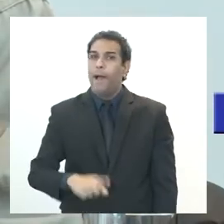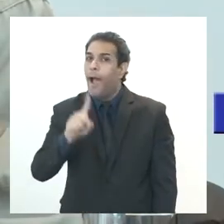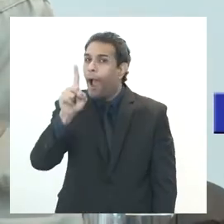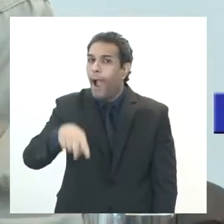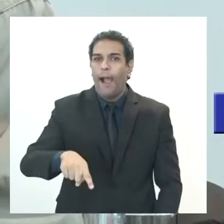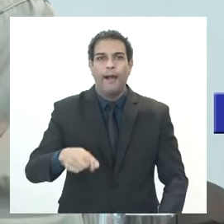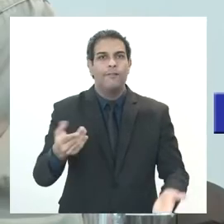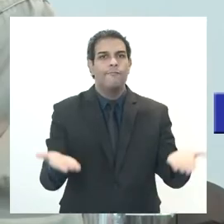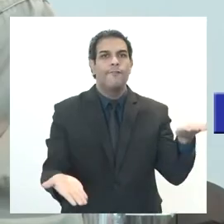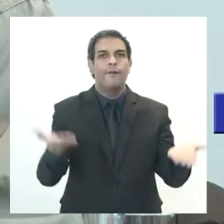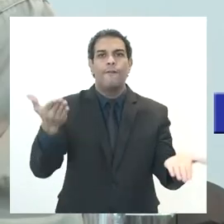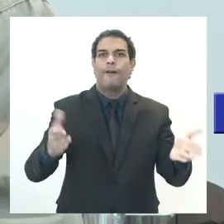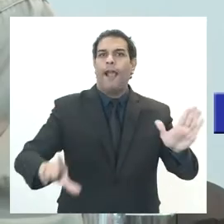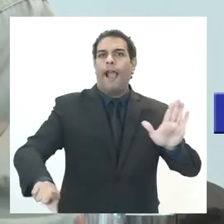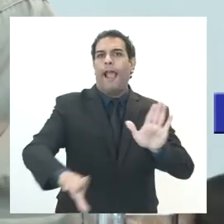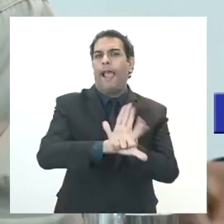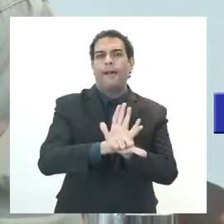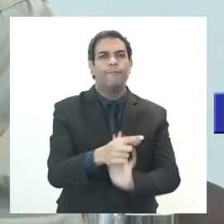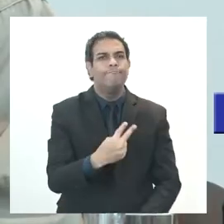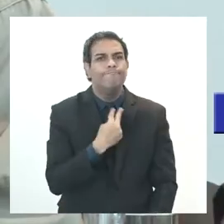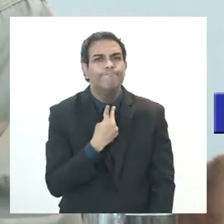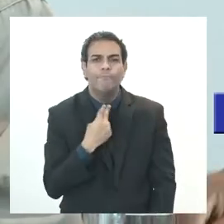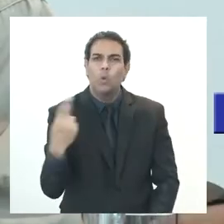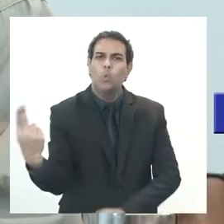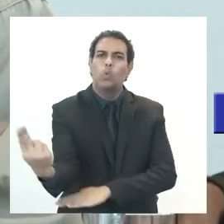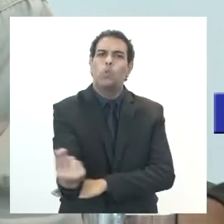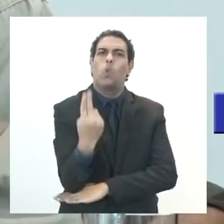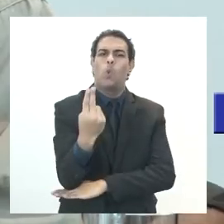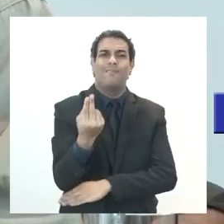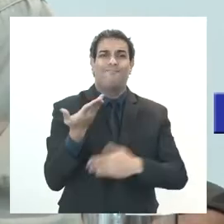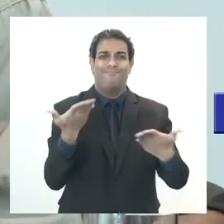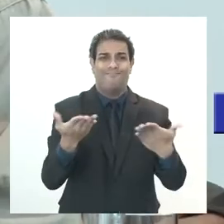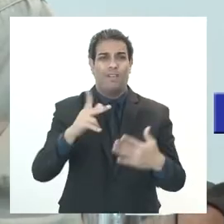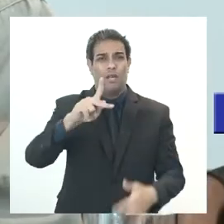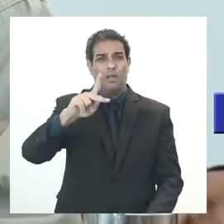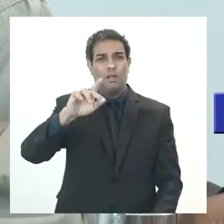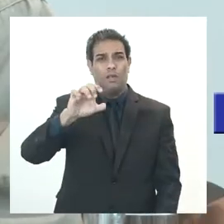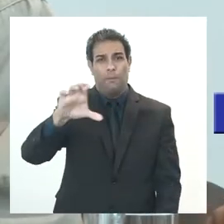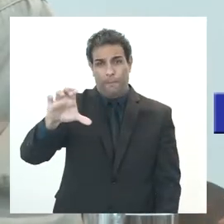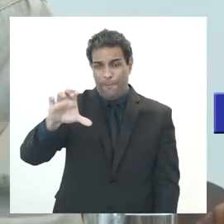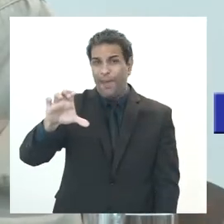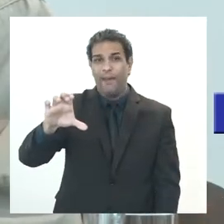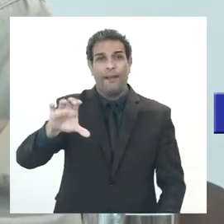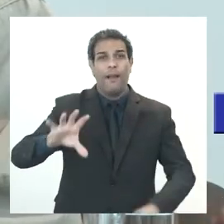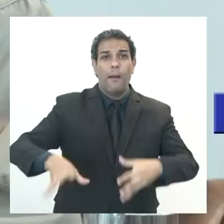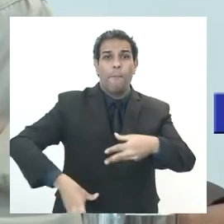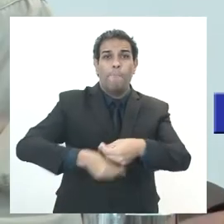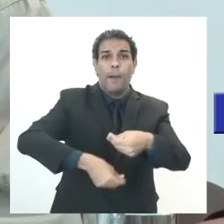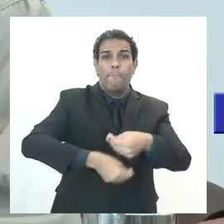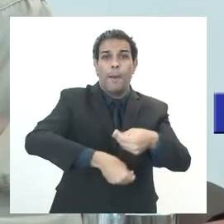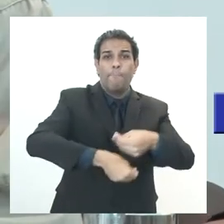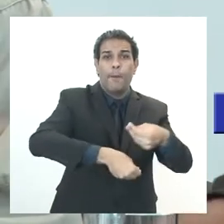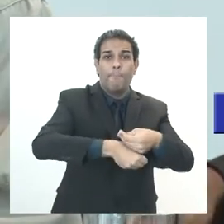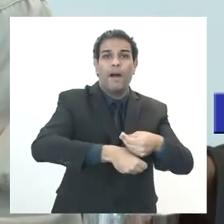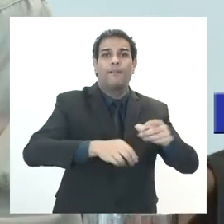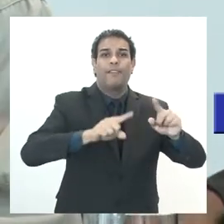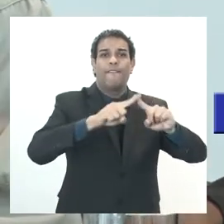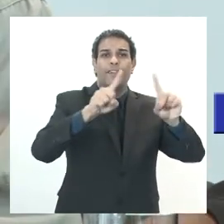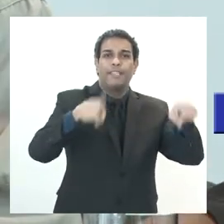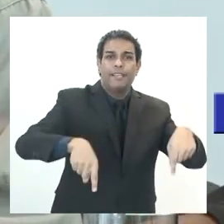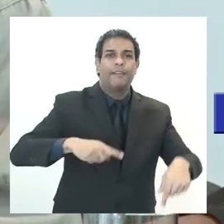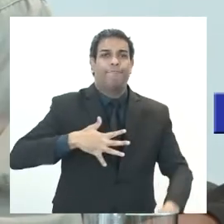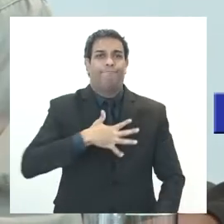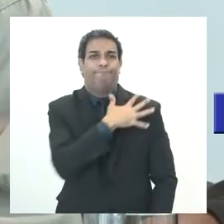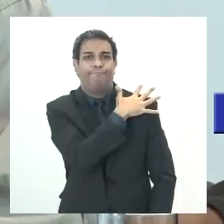isso é incompatível legalmente E no entanto essa PEC ela faz acumulação de cargo militar